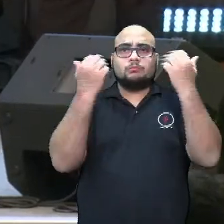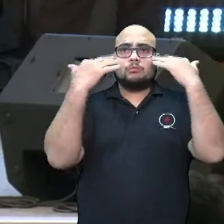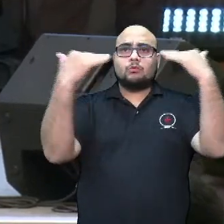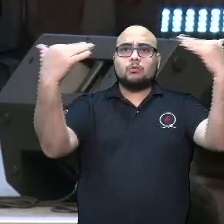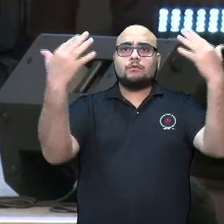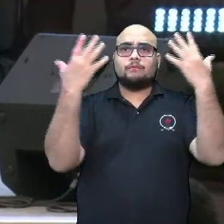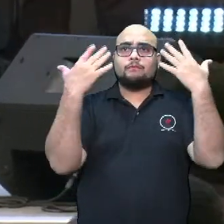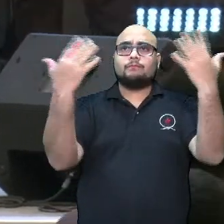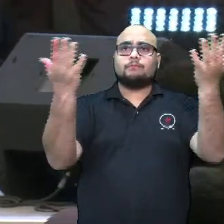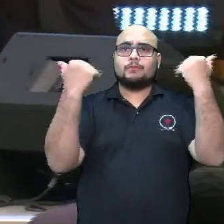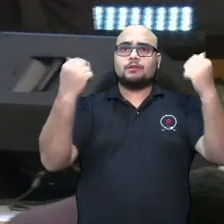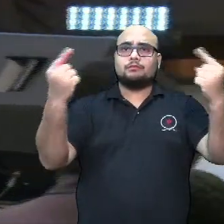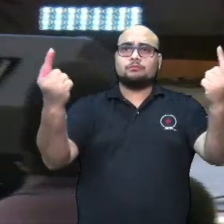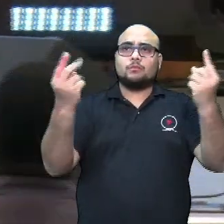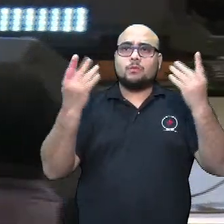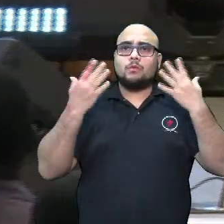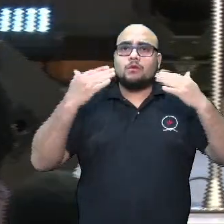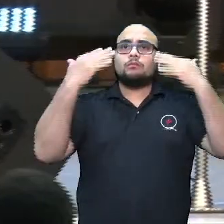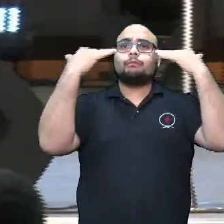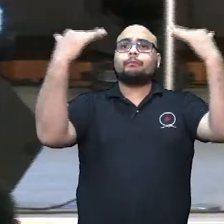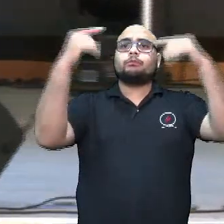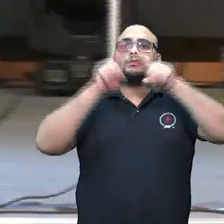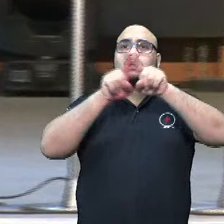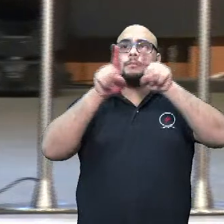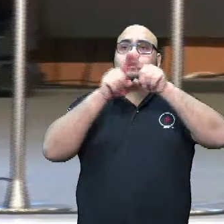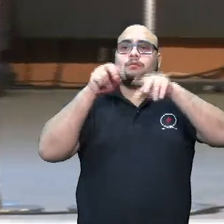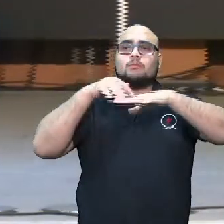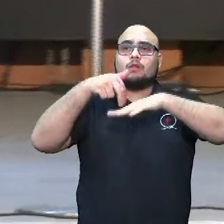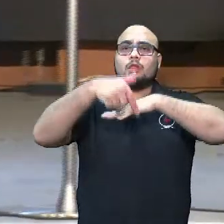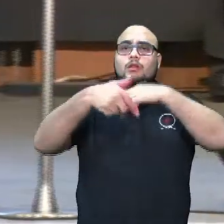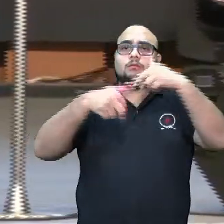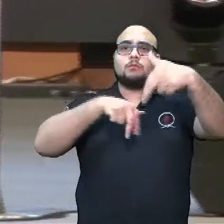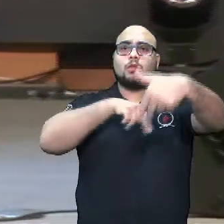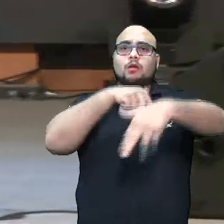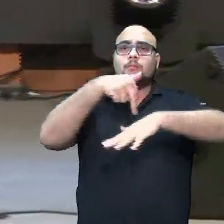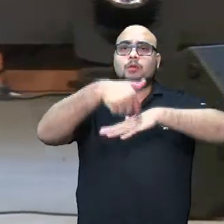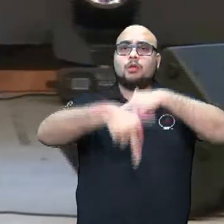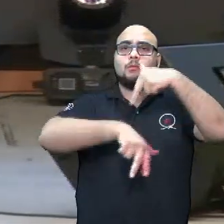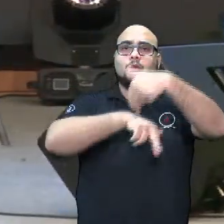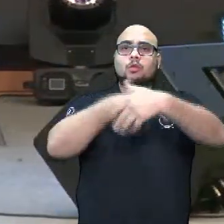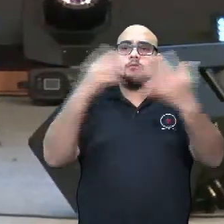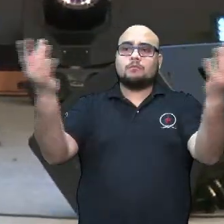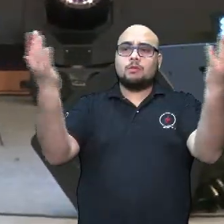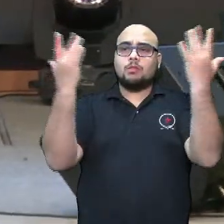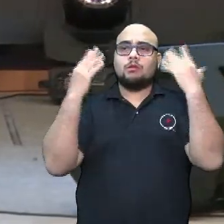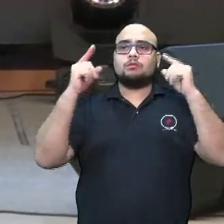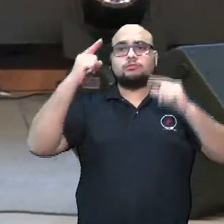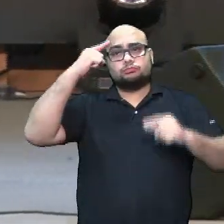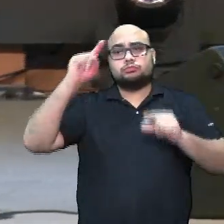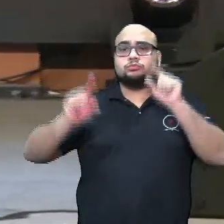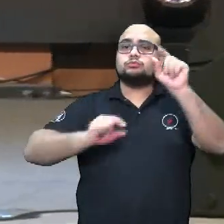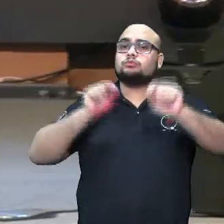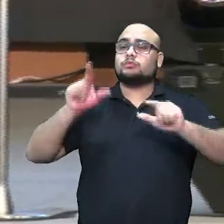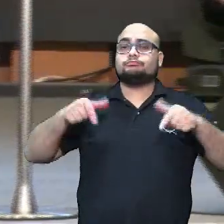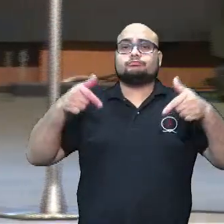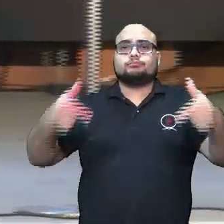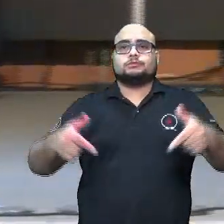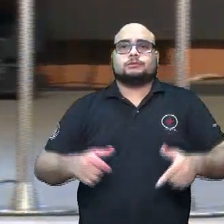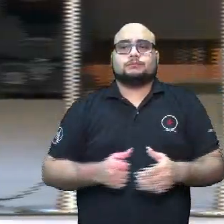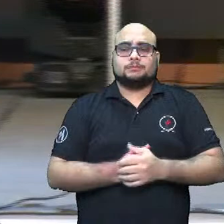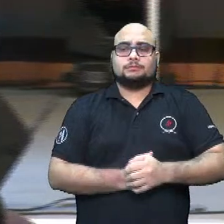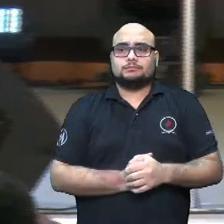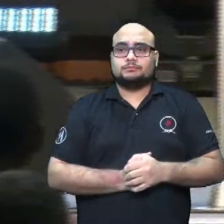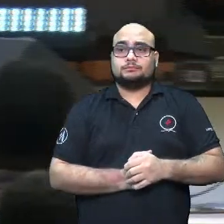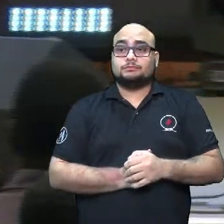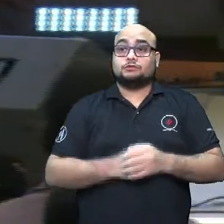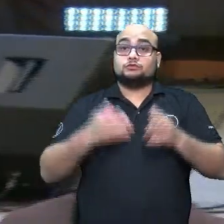Aonde você está? Sabe o seu lugar? Você que está dizendo: pastor, o senhor não sabe o que eu fiz, o senhor não sabe aonde eu andei, o senhor não